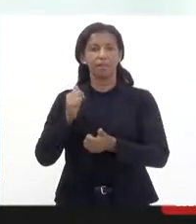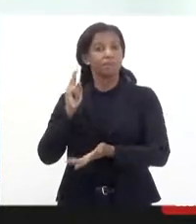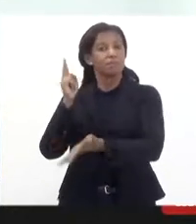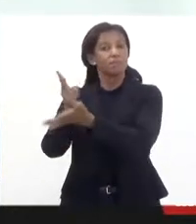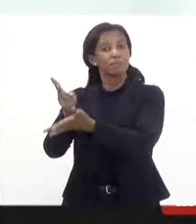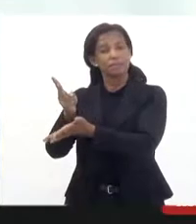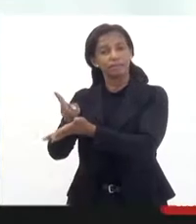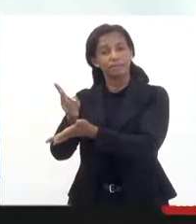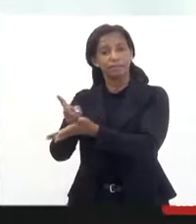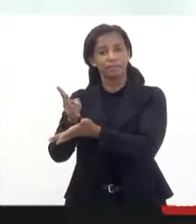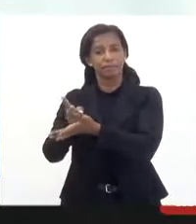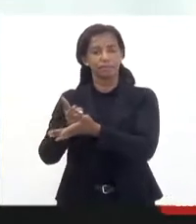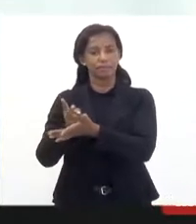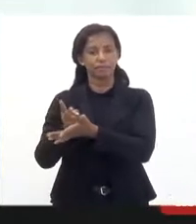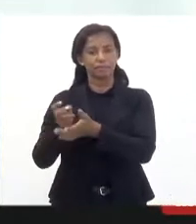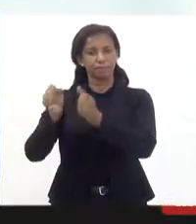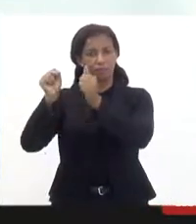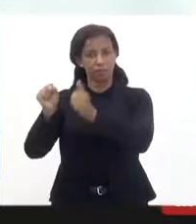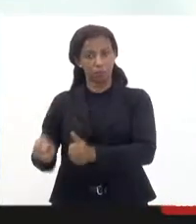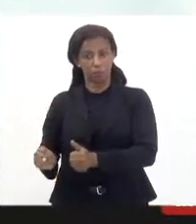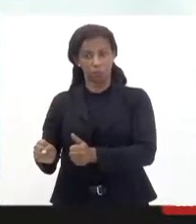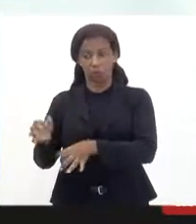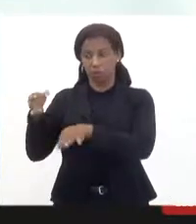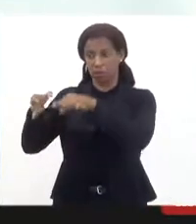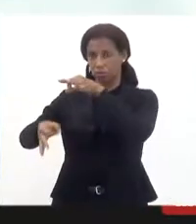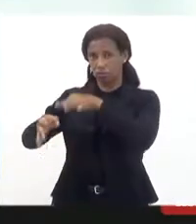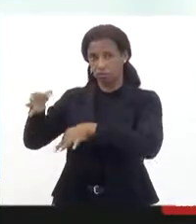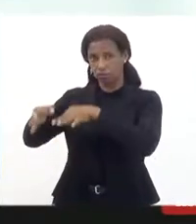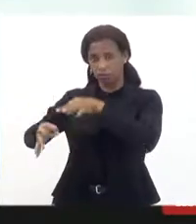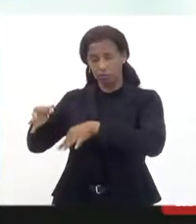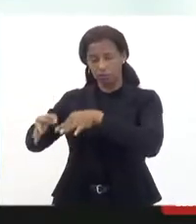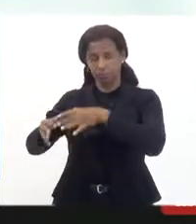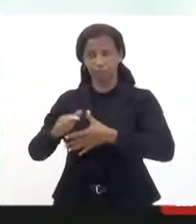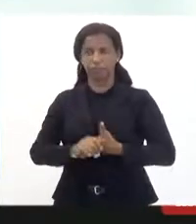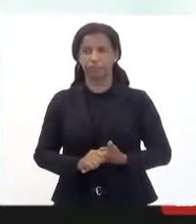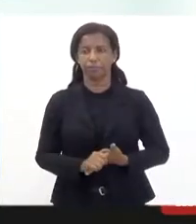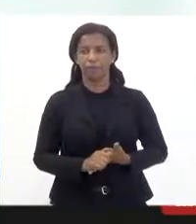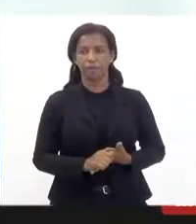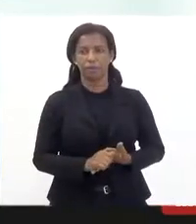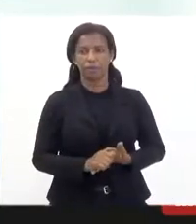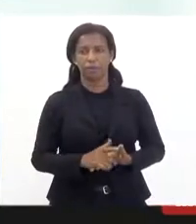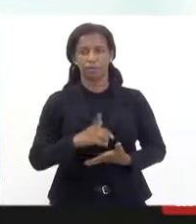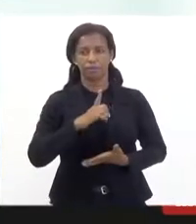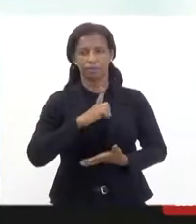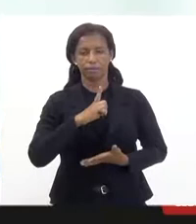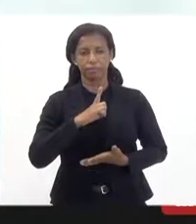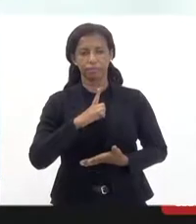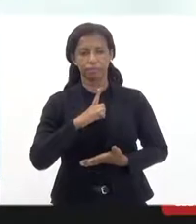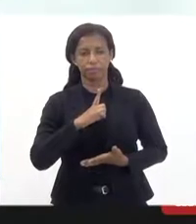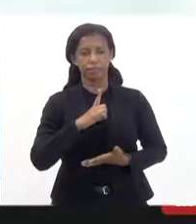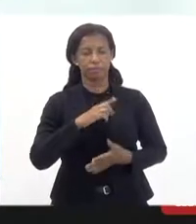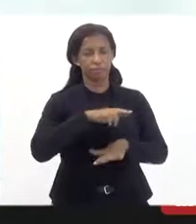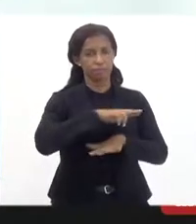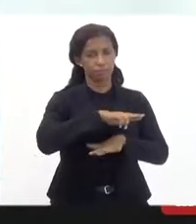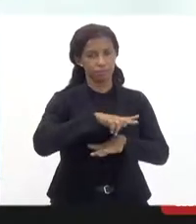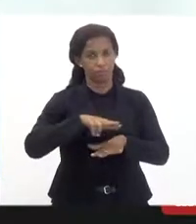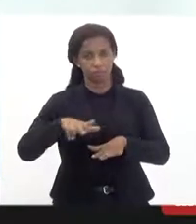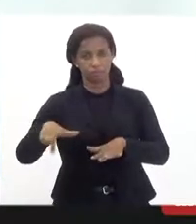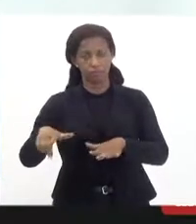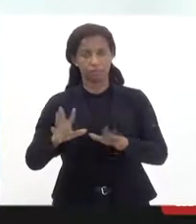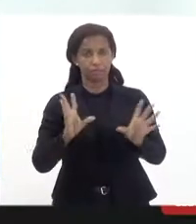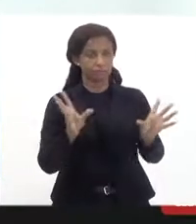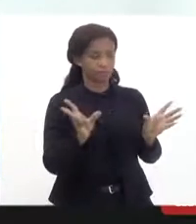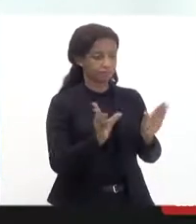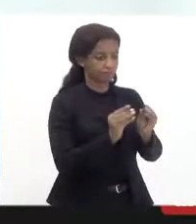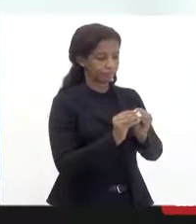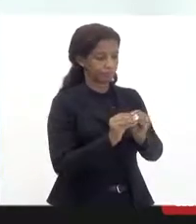seguidamente o Poder Judiciário, como faz diversas empresas, para